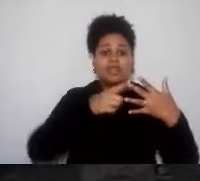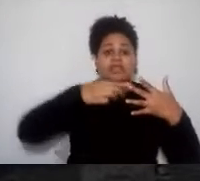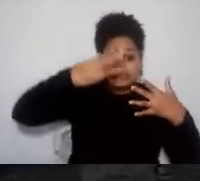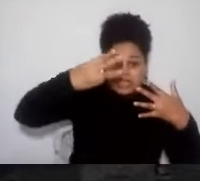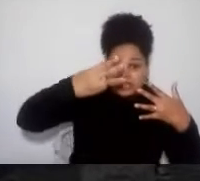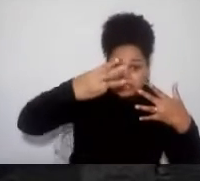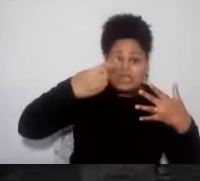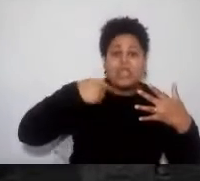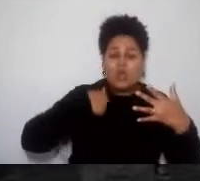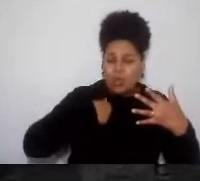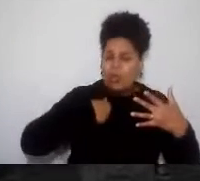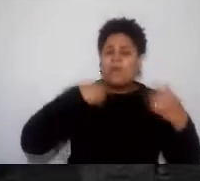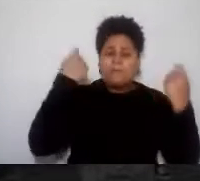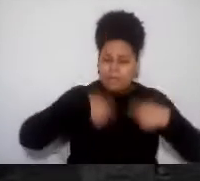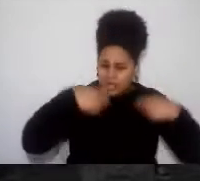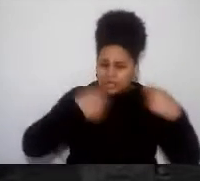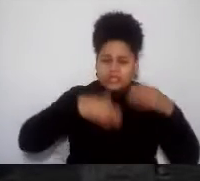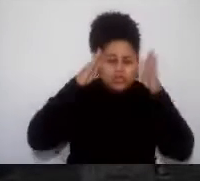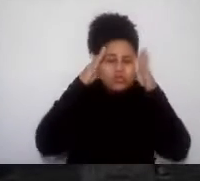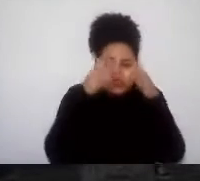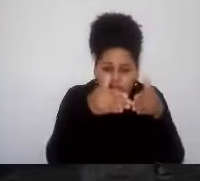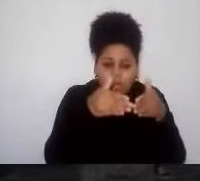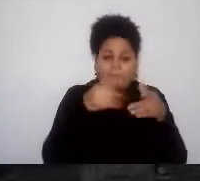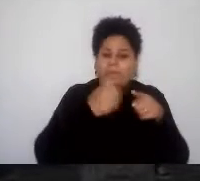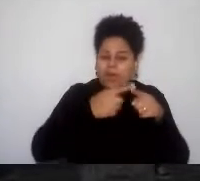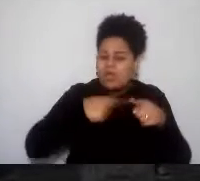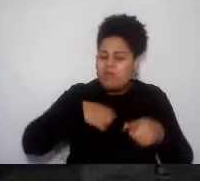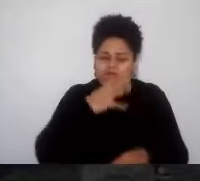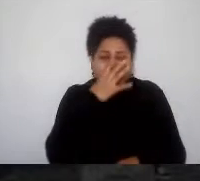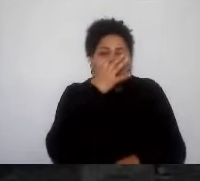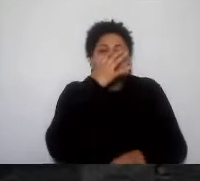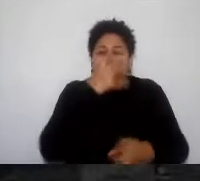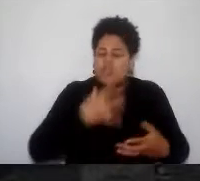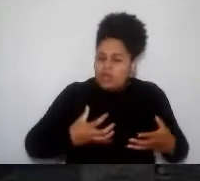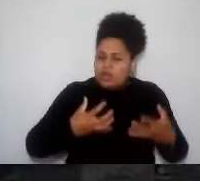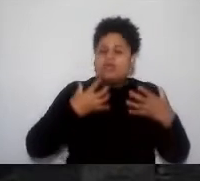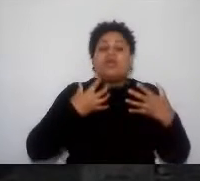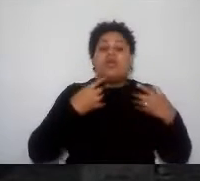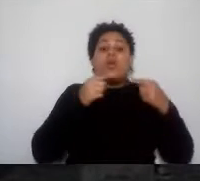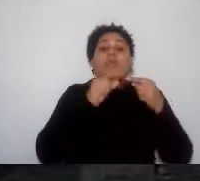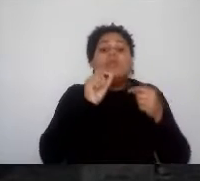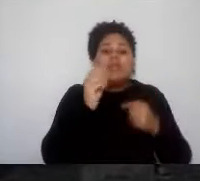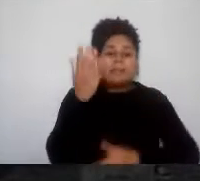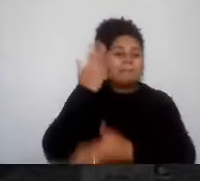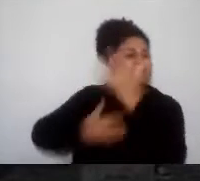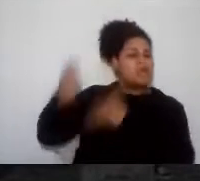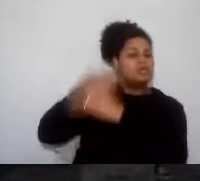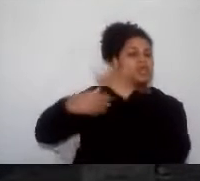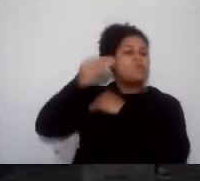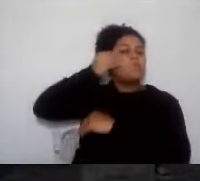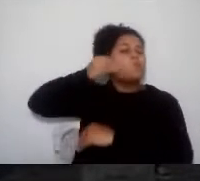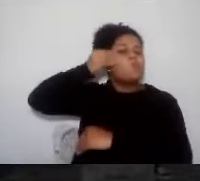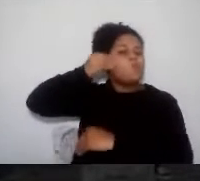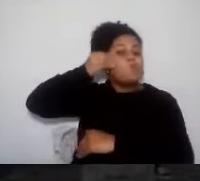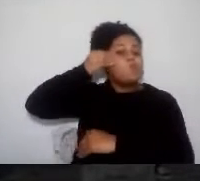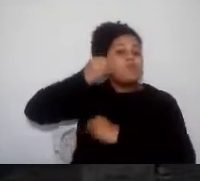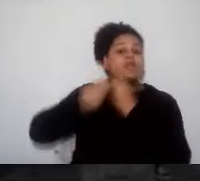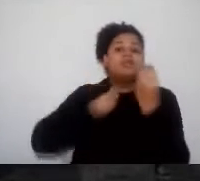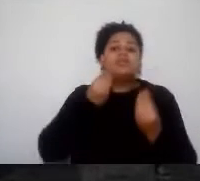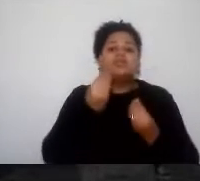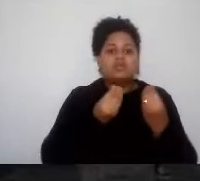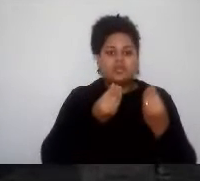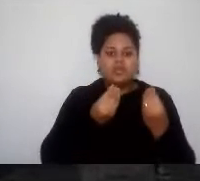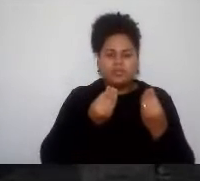em consideração, porque eu vos admiro, é a experiência do passado. Não estamos falando de